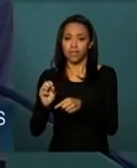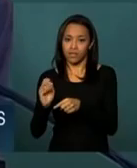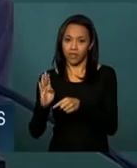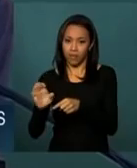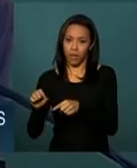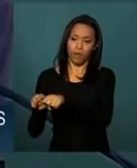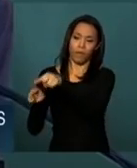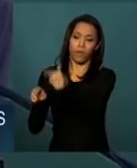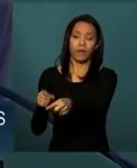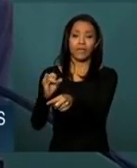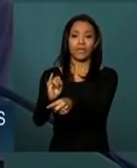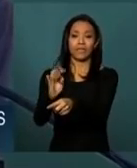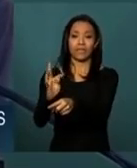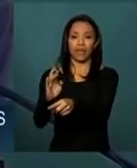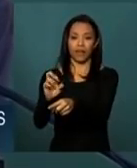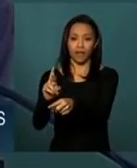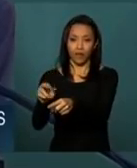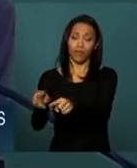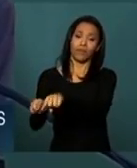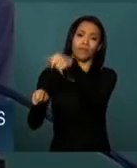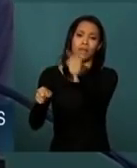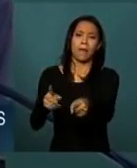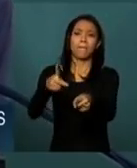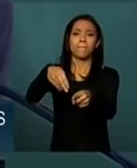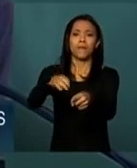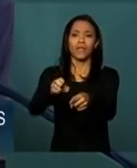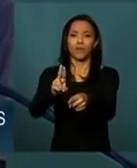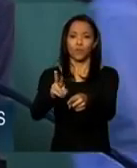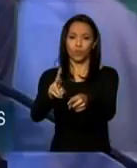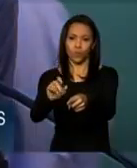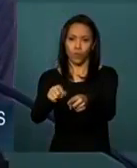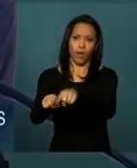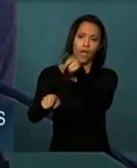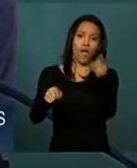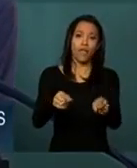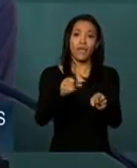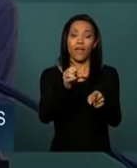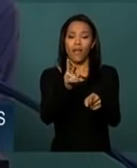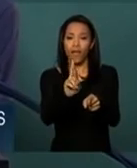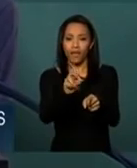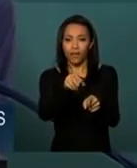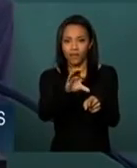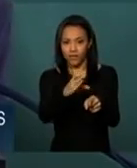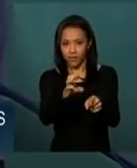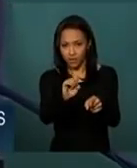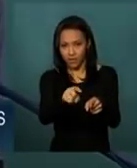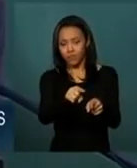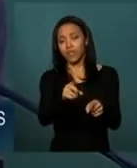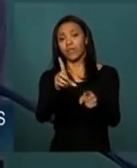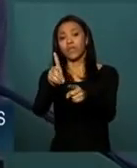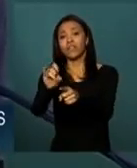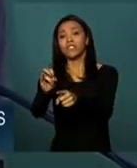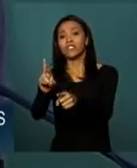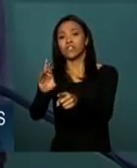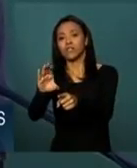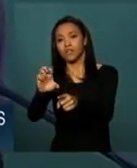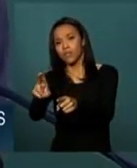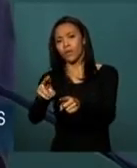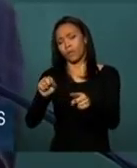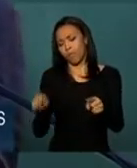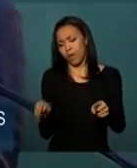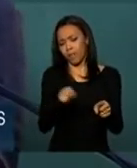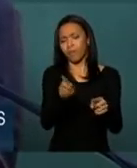os bairros de Pissarreira, Santa Isabel, Planalto Uruguai, Renascença, Liceu Arco Verde 1 e 2 e Tancredo Neves.